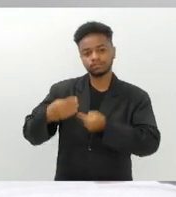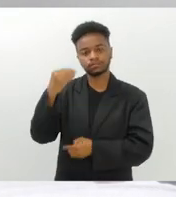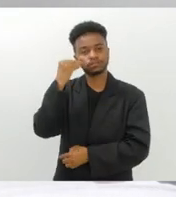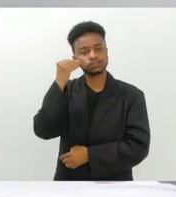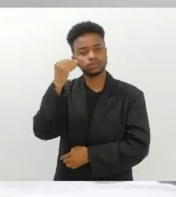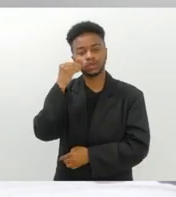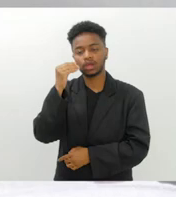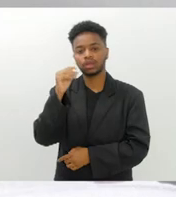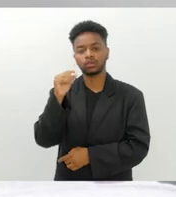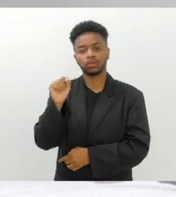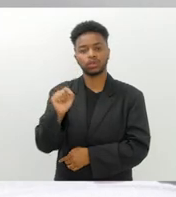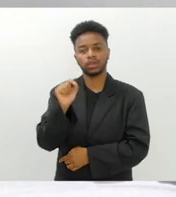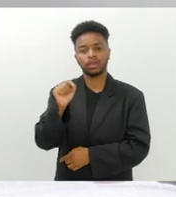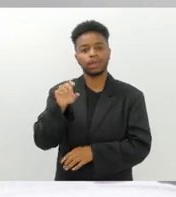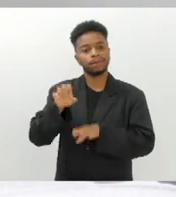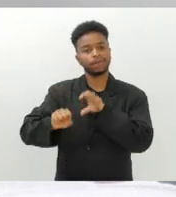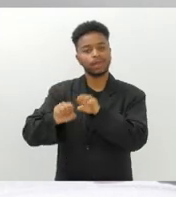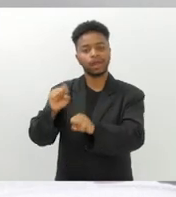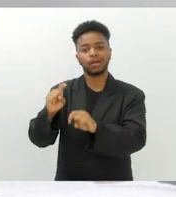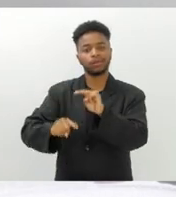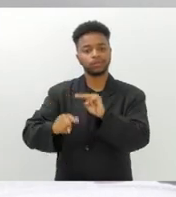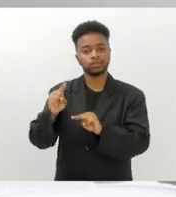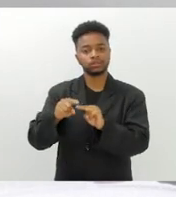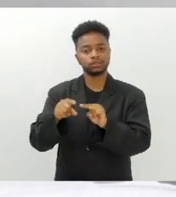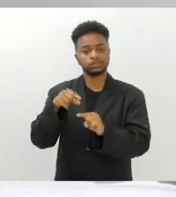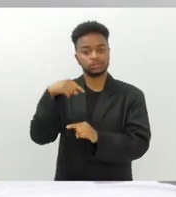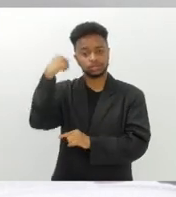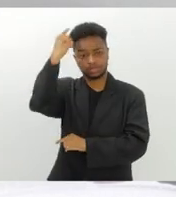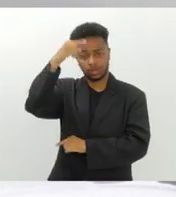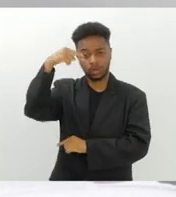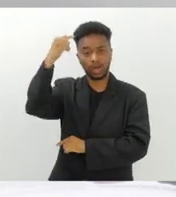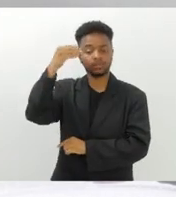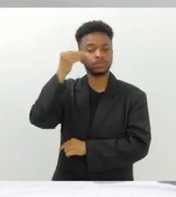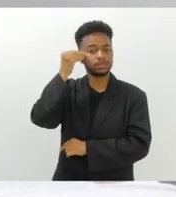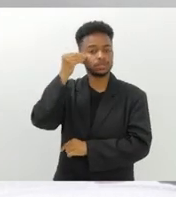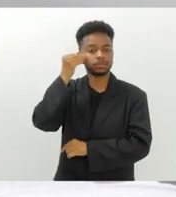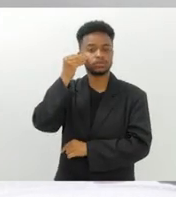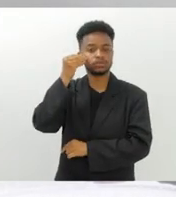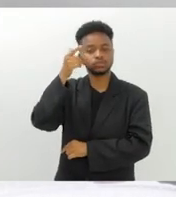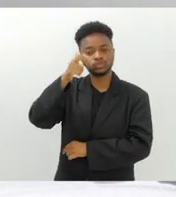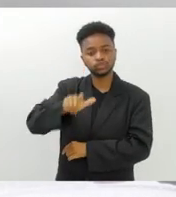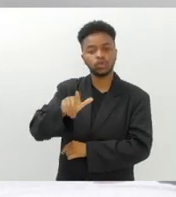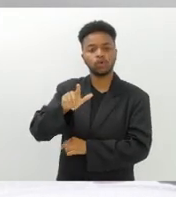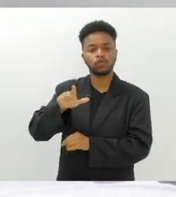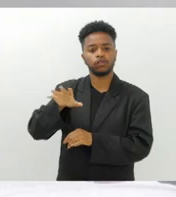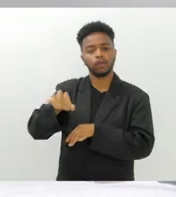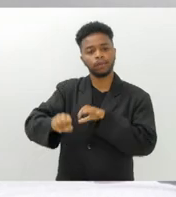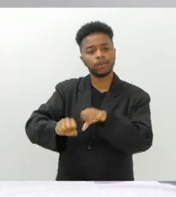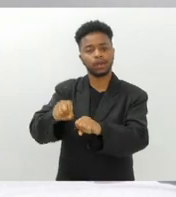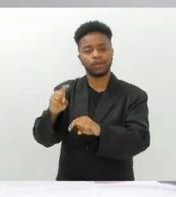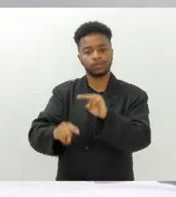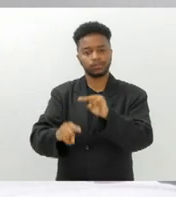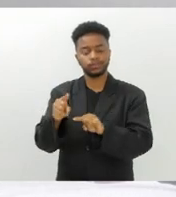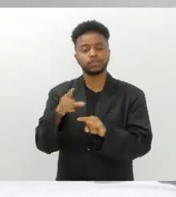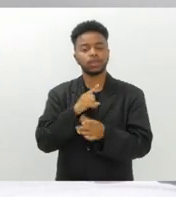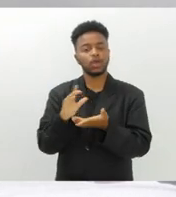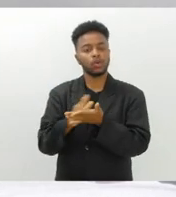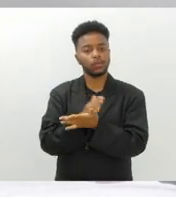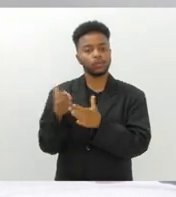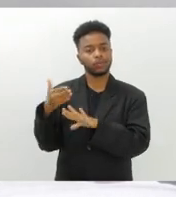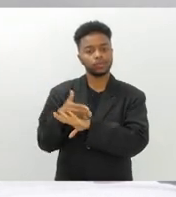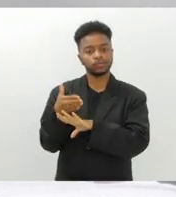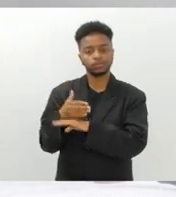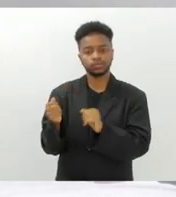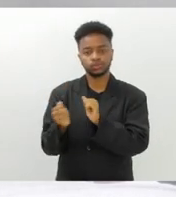do resgate dos objetos sagrados, resgate o nosso sagrado. Muitos daqui participaram, junto com o Ministério Público